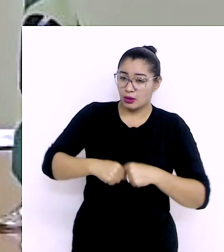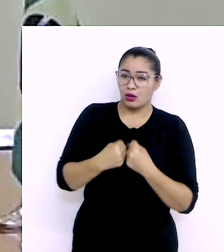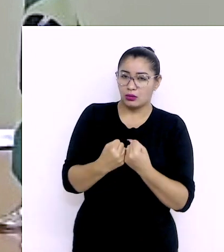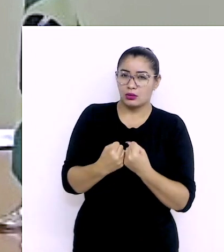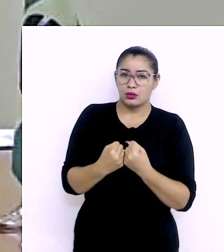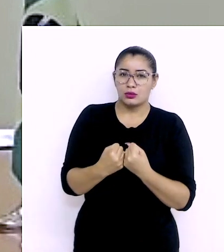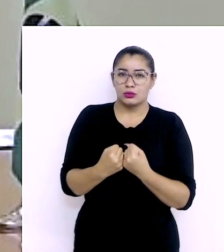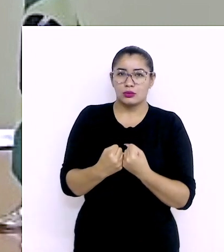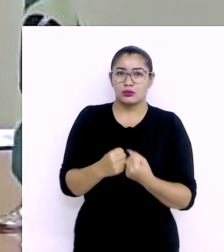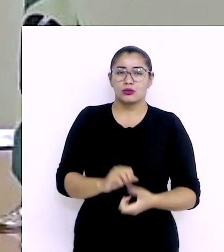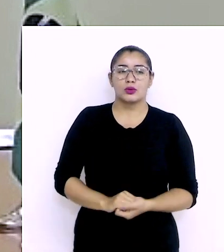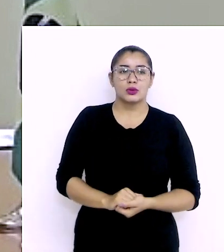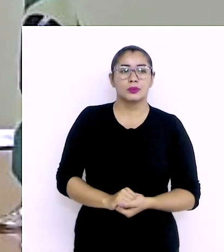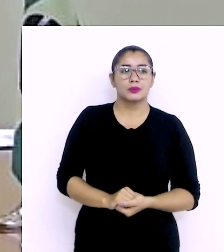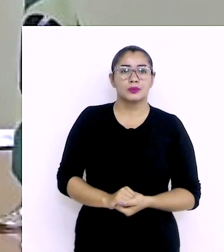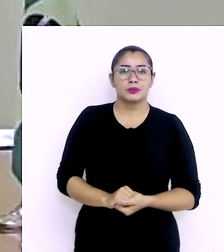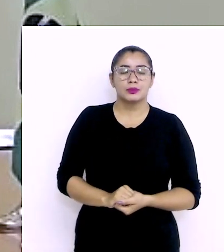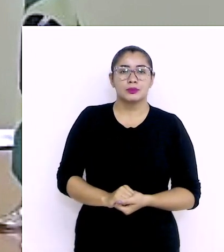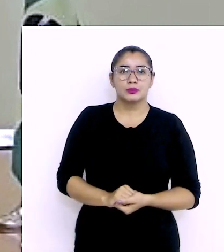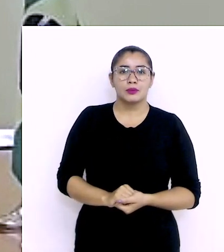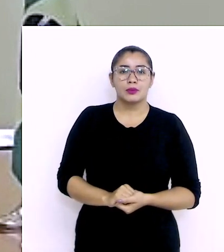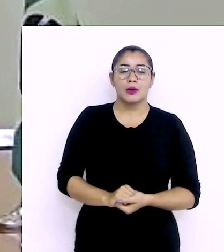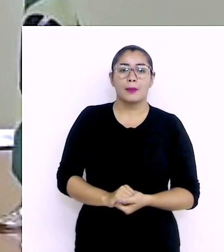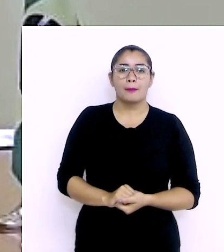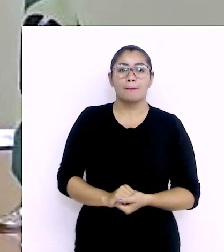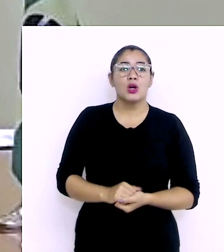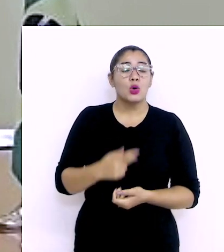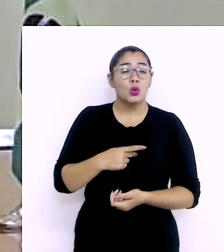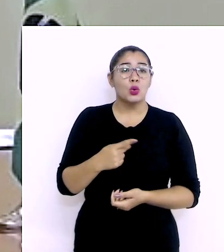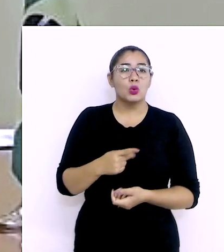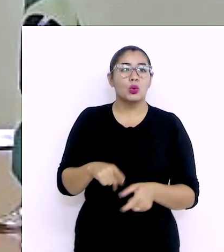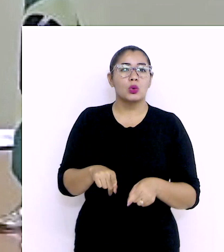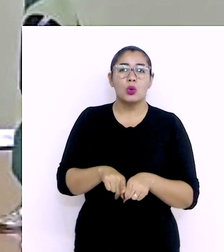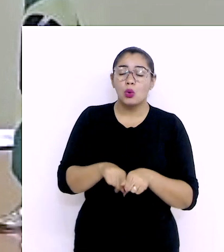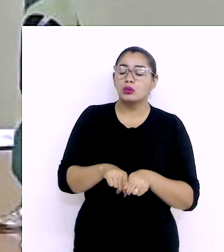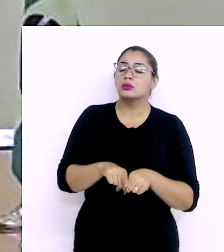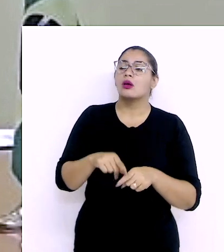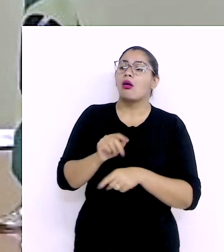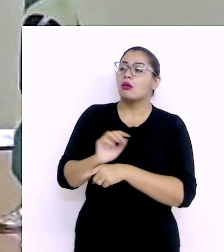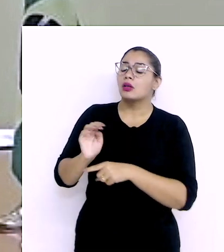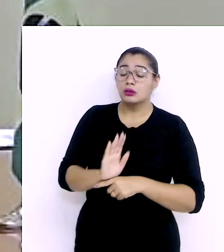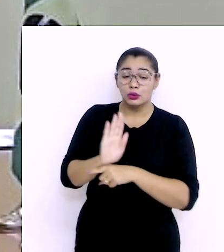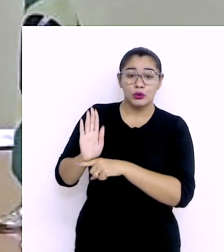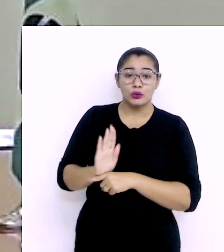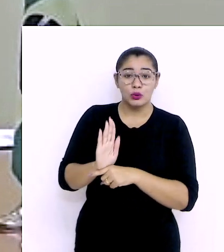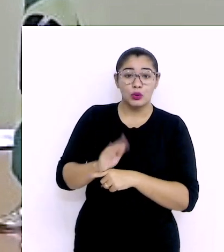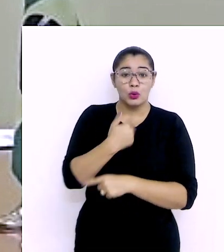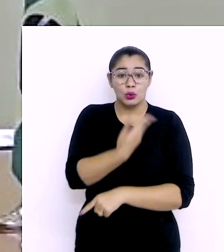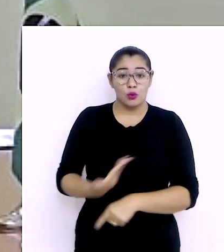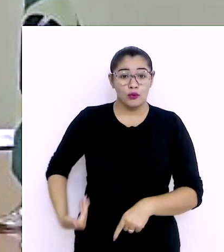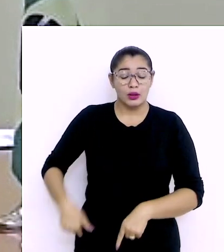já dispõem da maior rede diplomática do planeta. Os recursos à disposição do governo